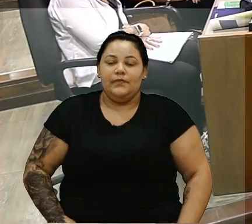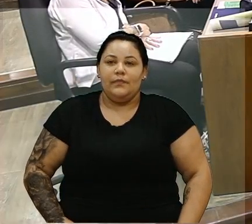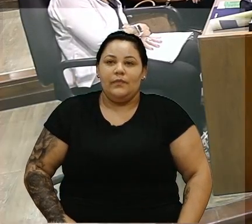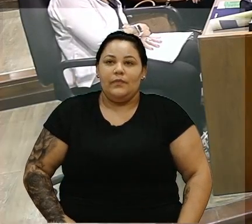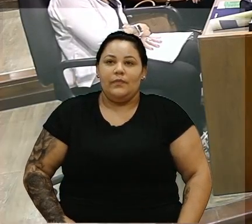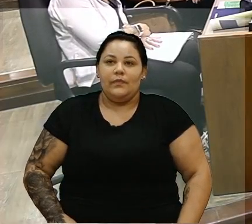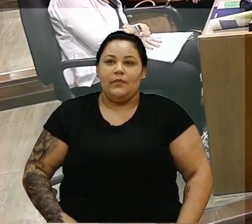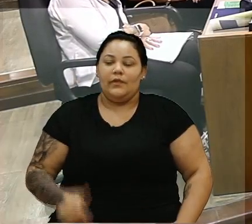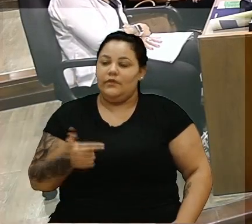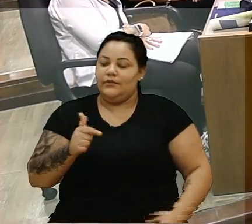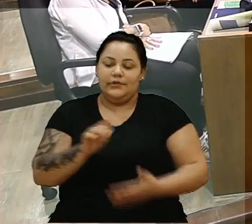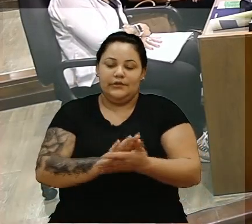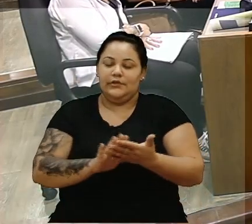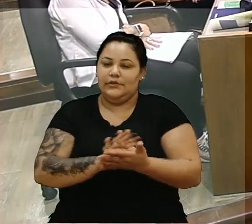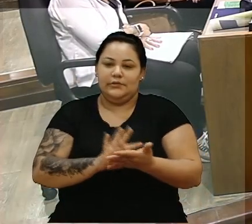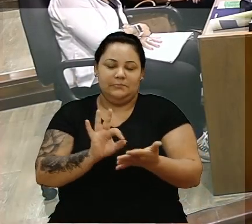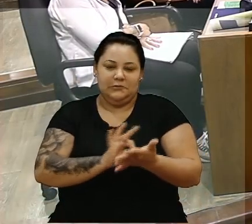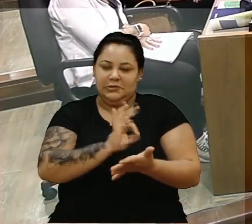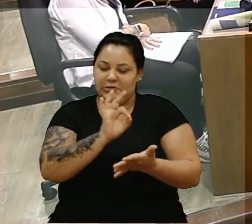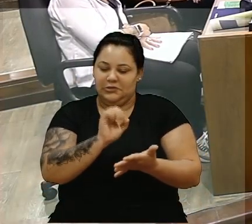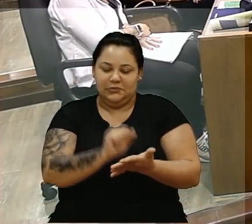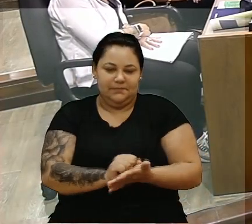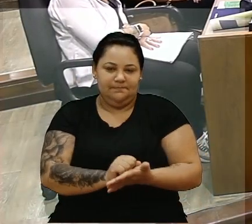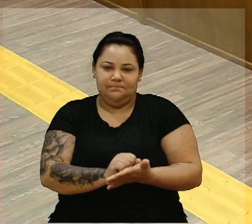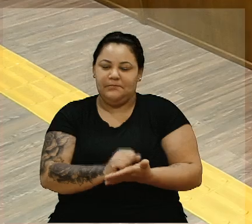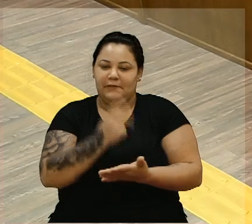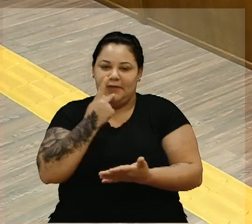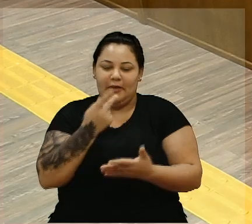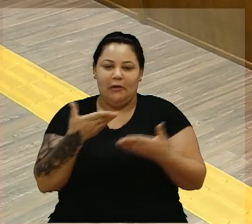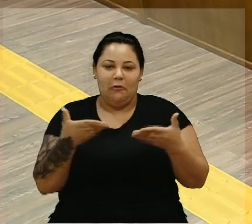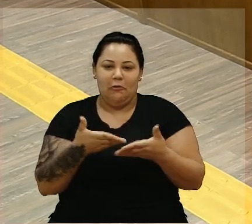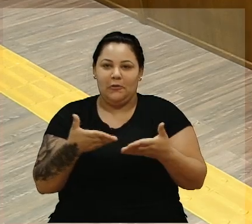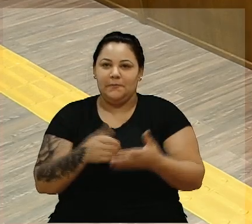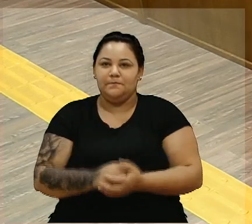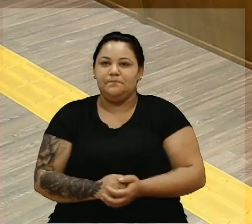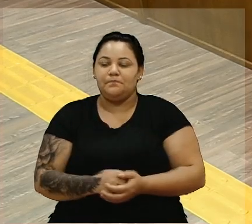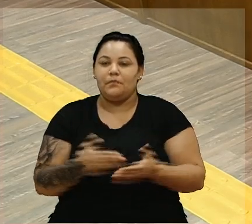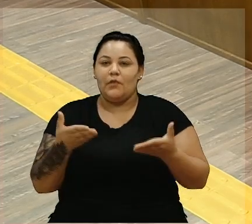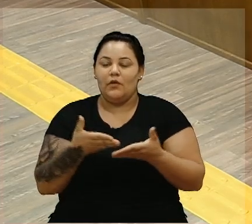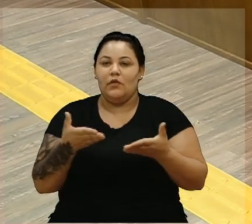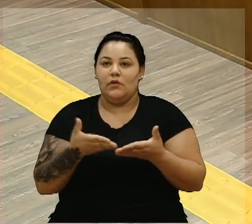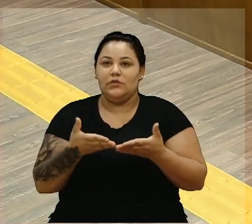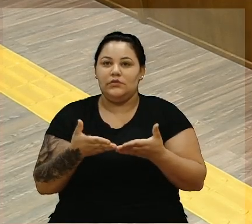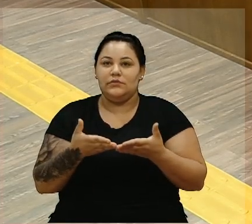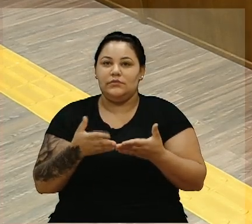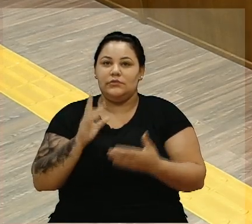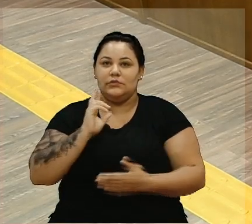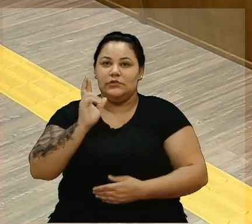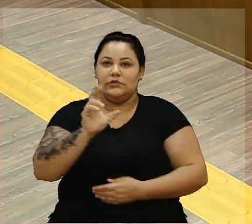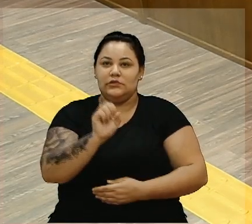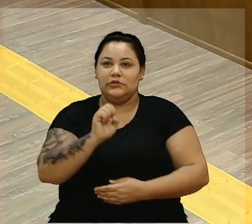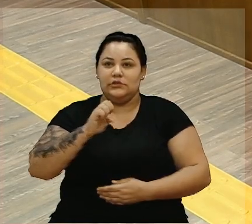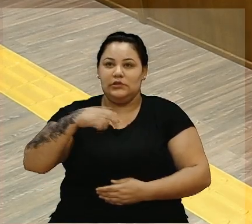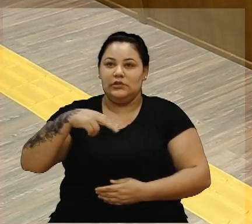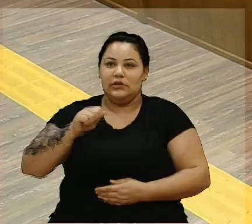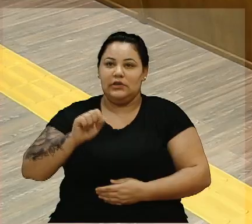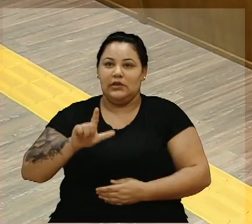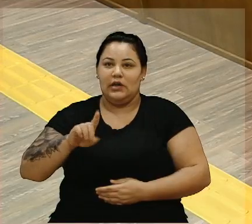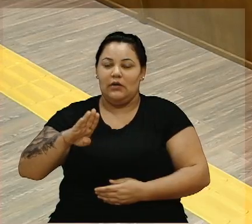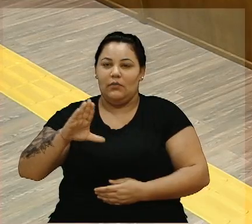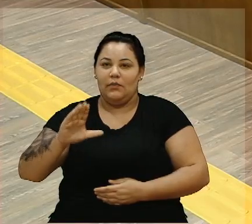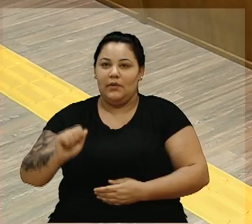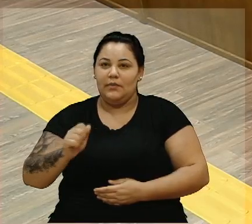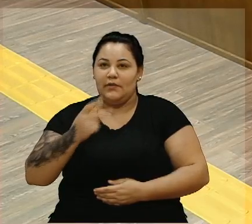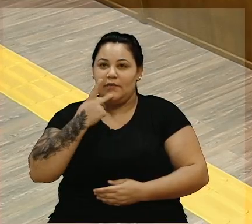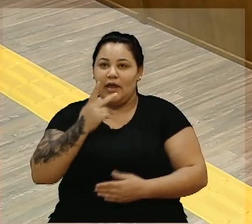Não havendo mais bancadas inscritas, passo a palavra ao representante do Senalba para que faça a sua réplica em até